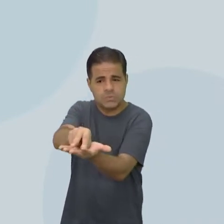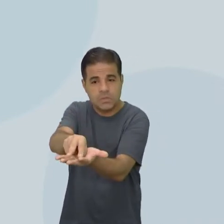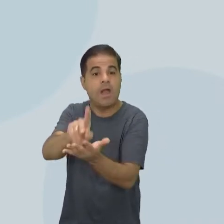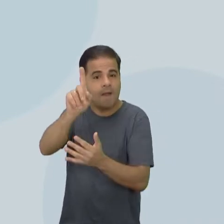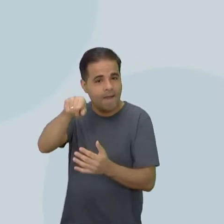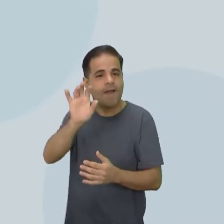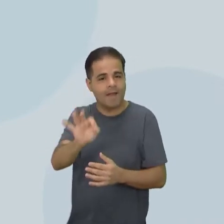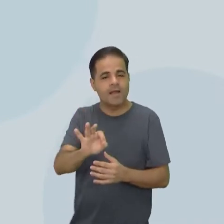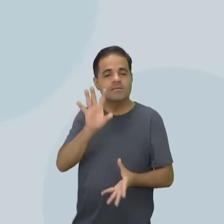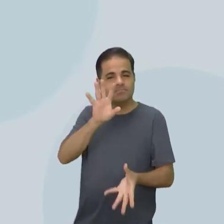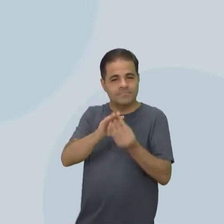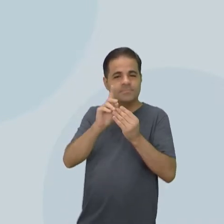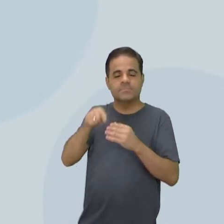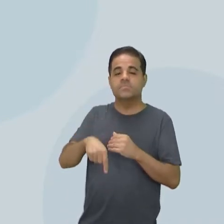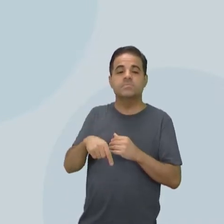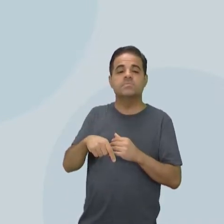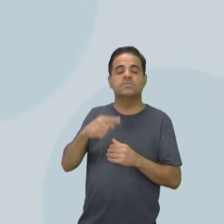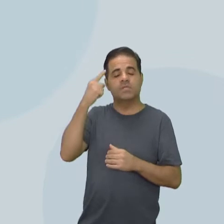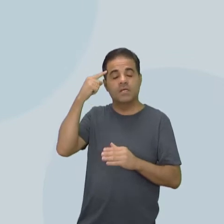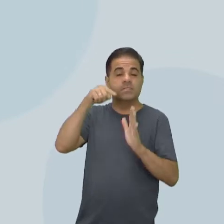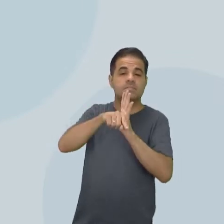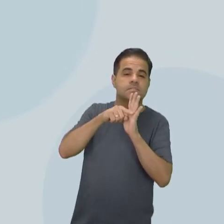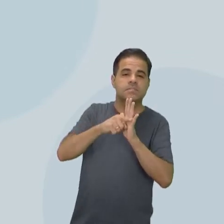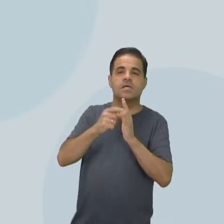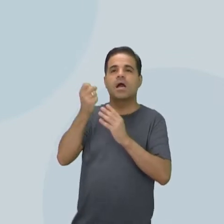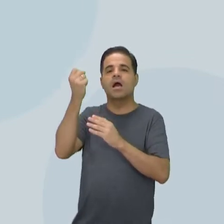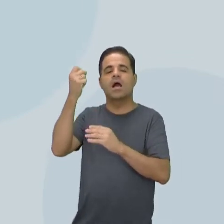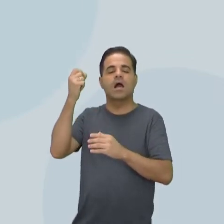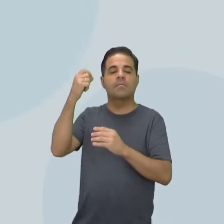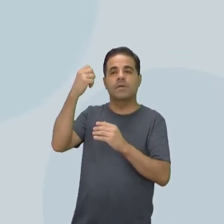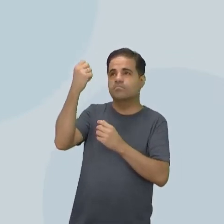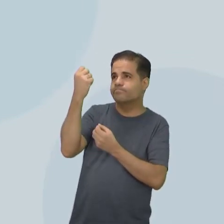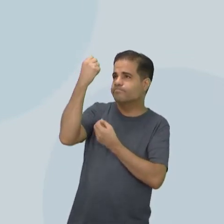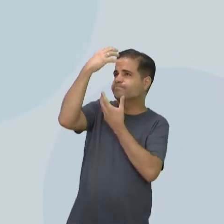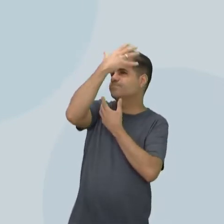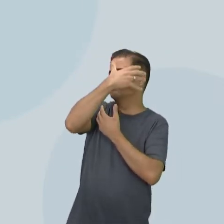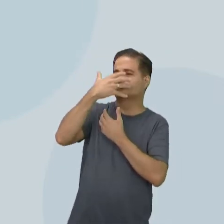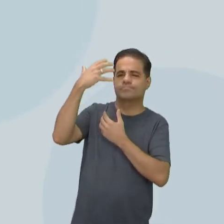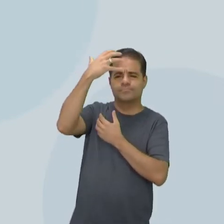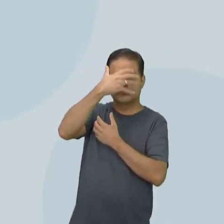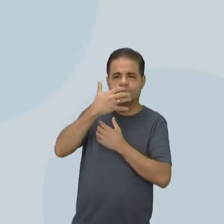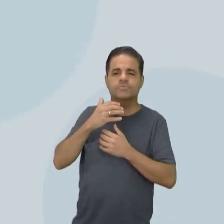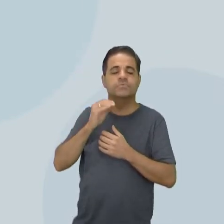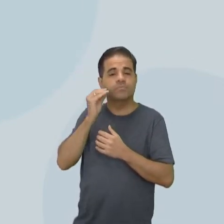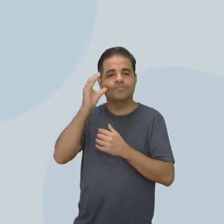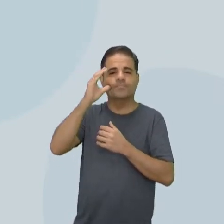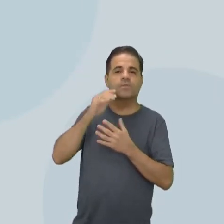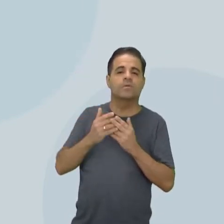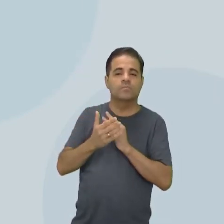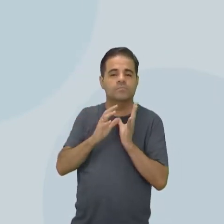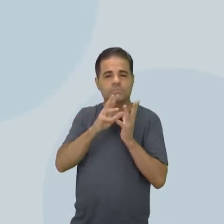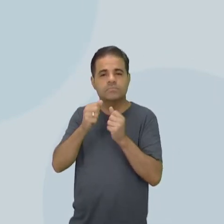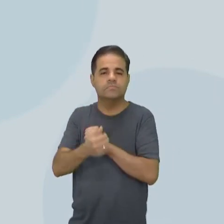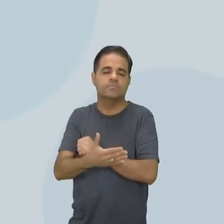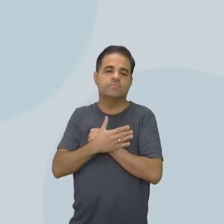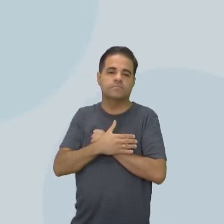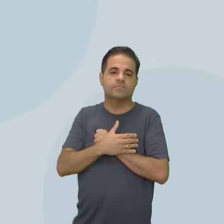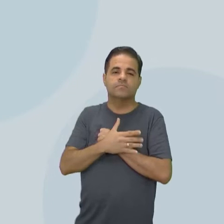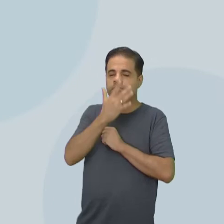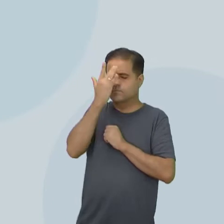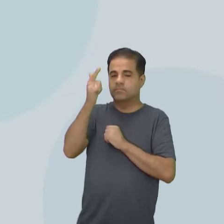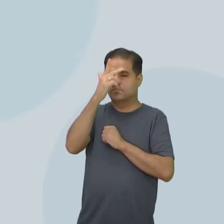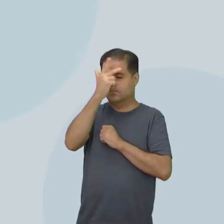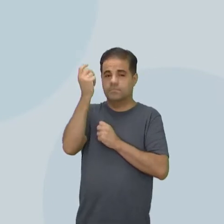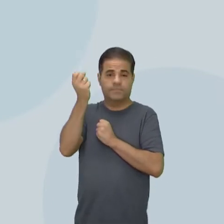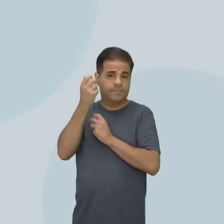aquela máquina. É uma máquina de ressonância magnética. Isso porque conhecimento de mundo nos ajuda, tá certo? Alguém me ensinou